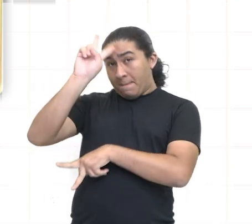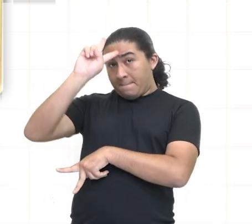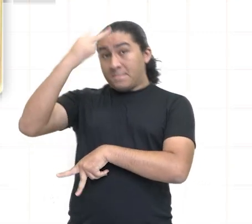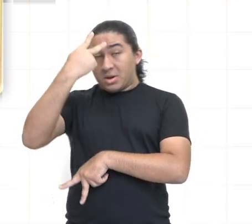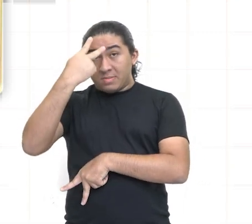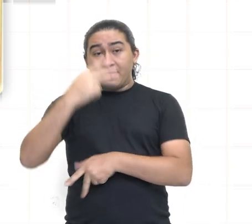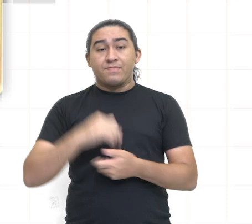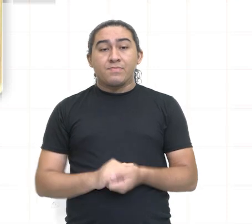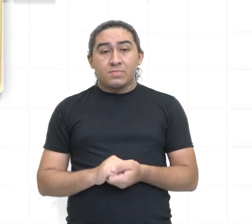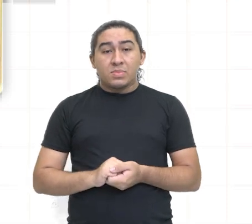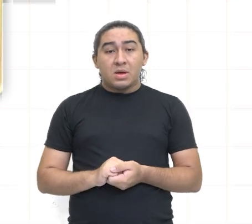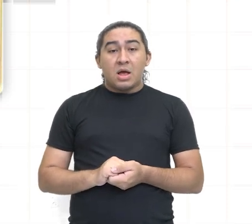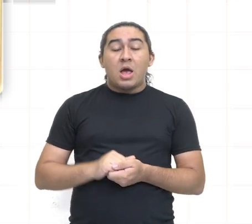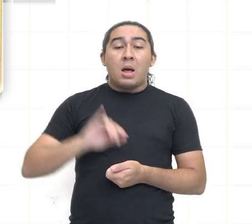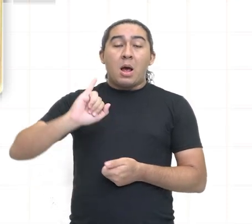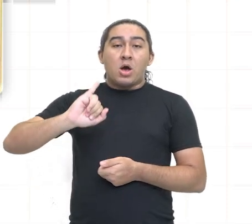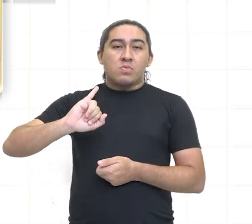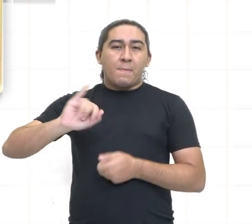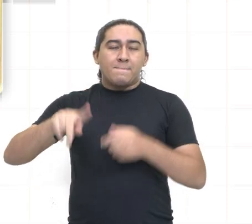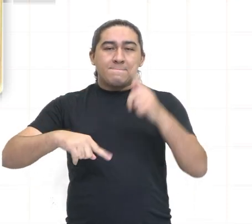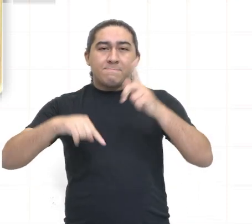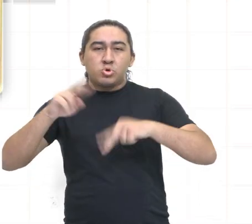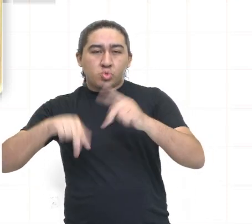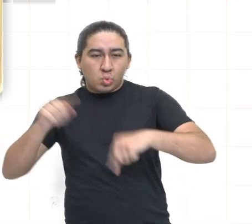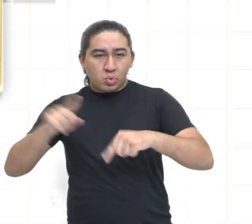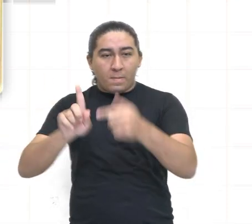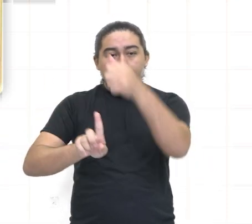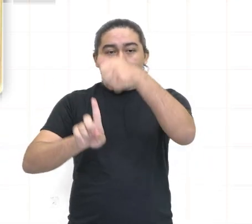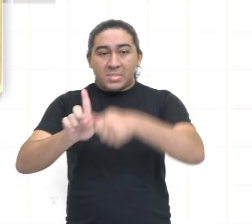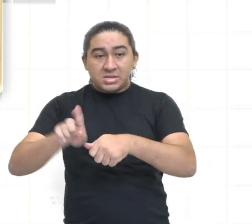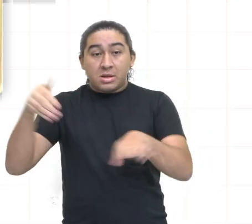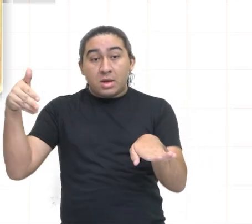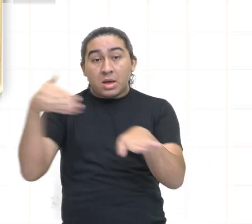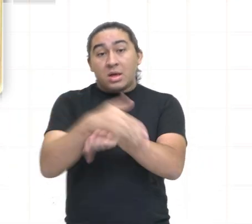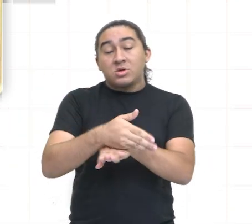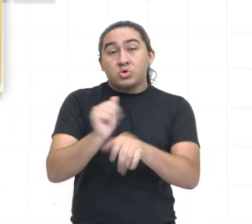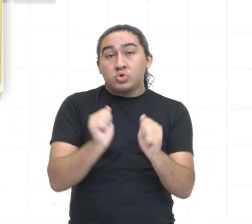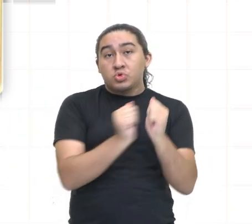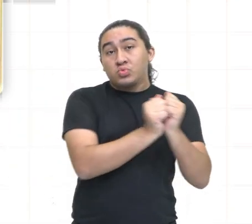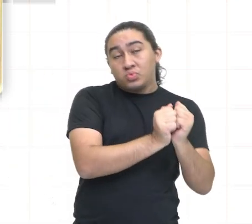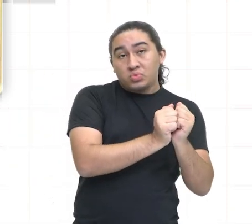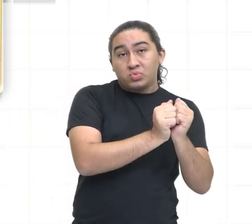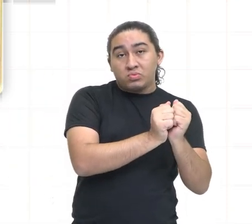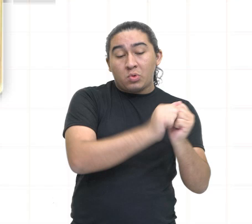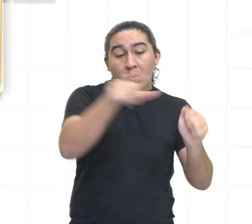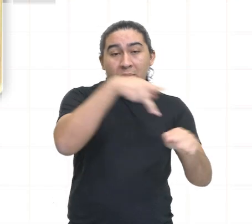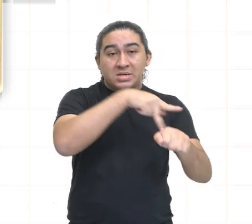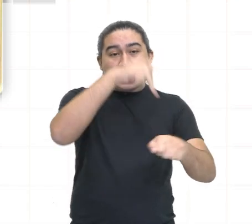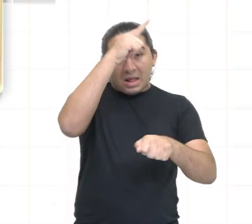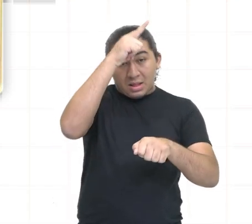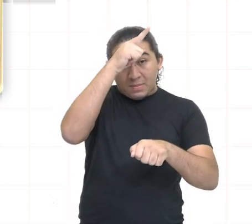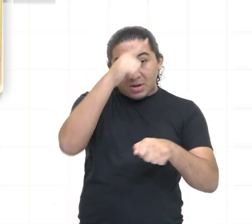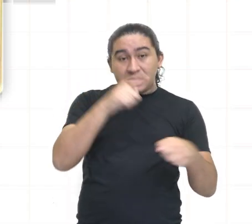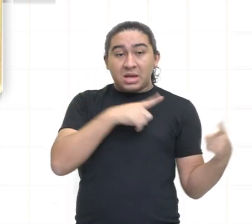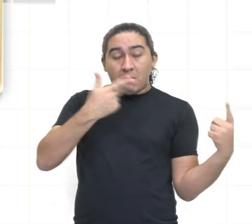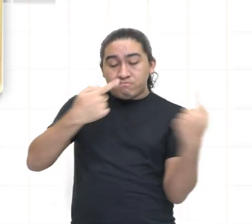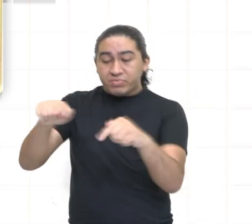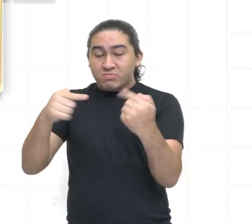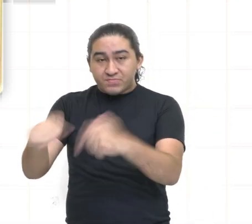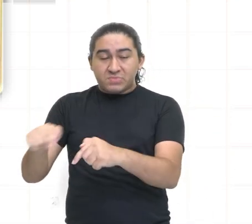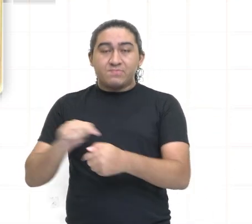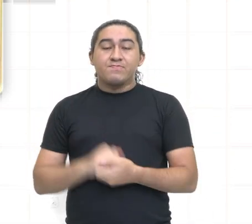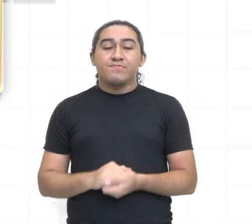a Itália entrou no conflito ao lado da Alemanha. No mesmo ano, o eixo Roma-Berlim ganhou